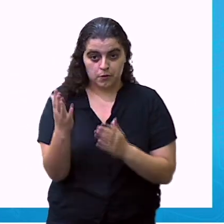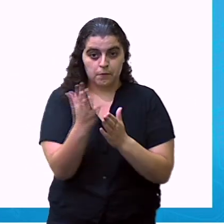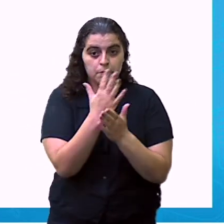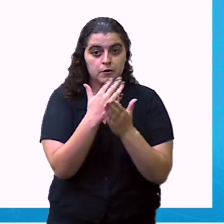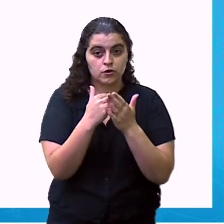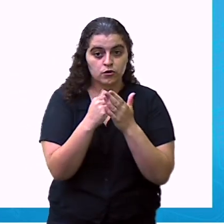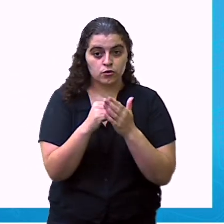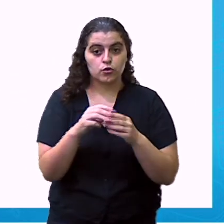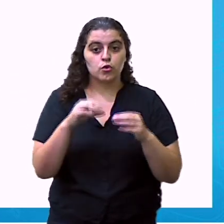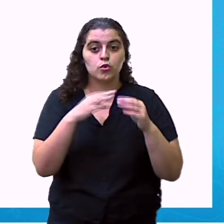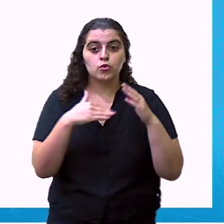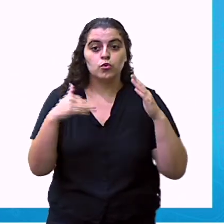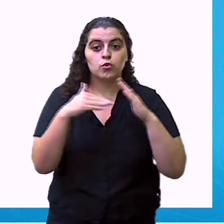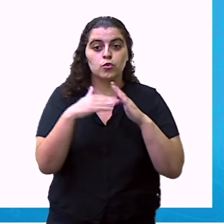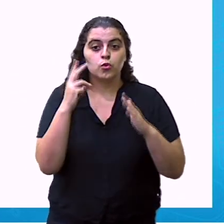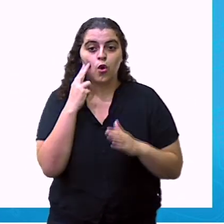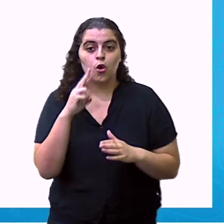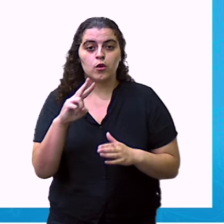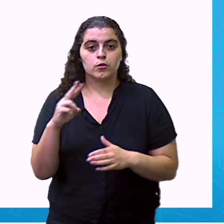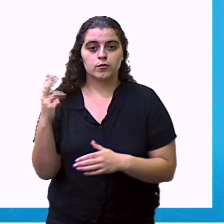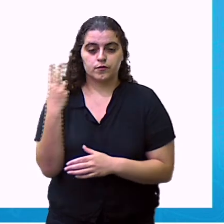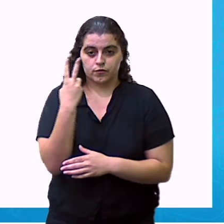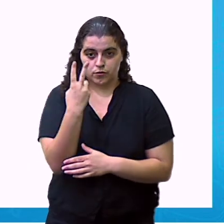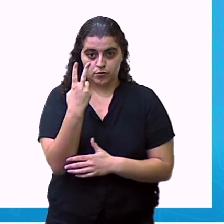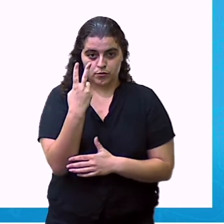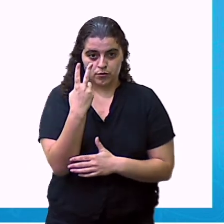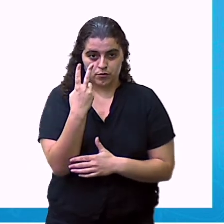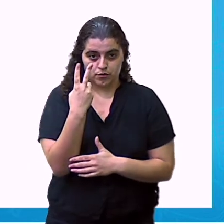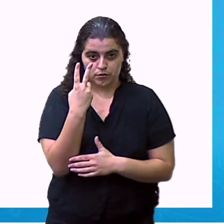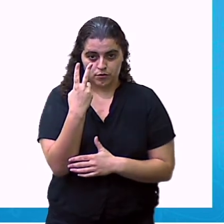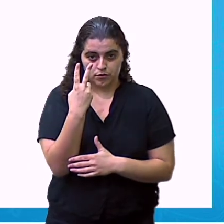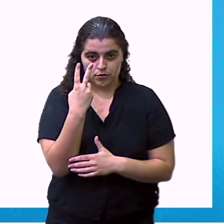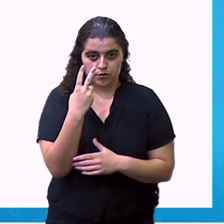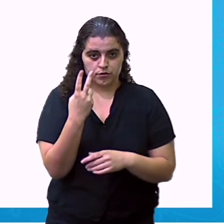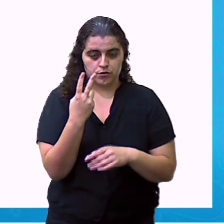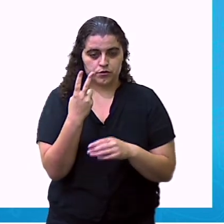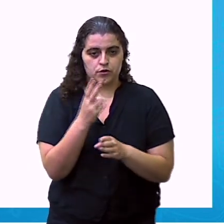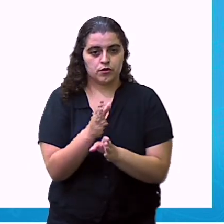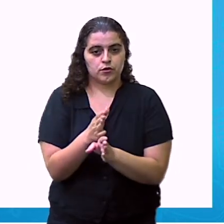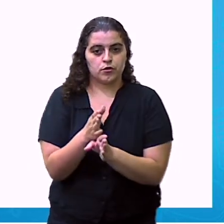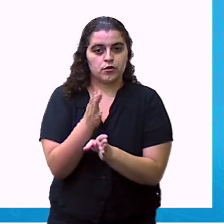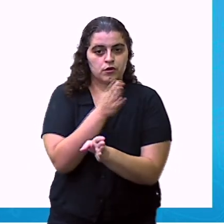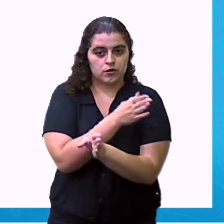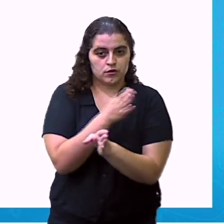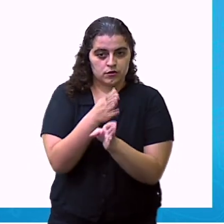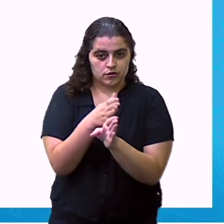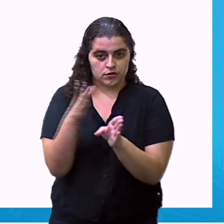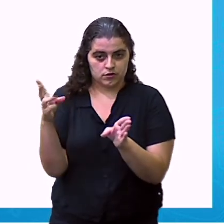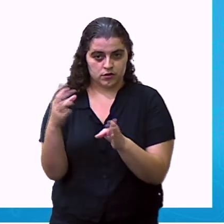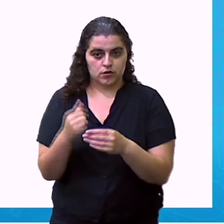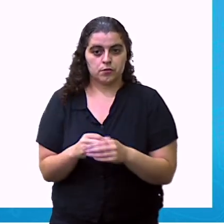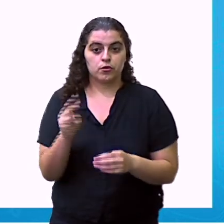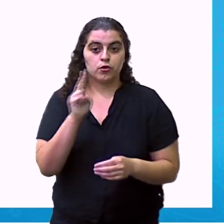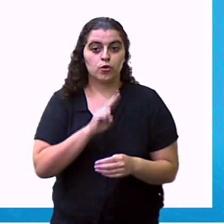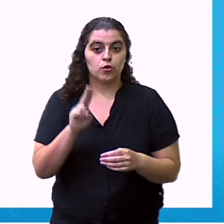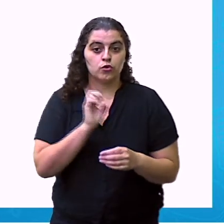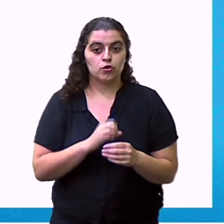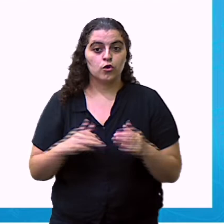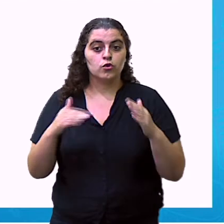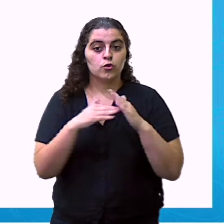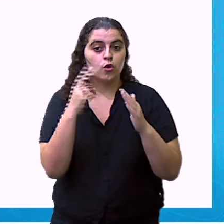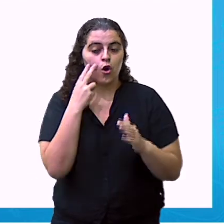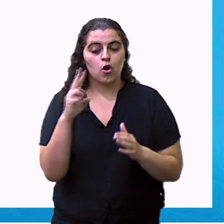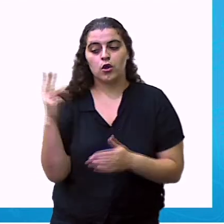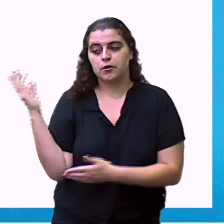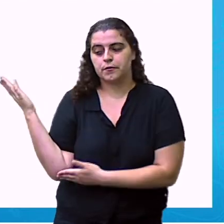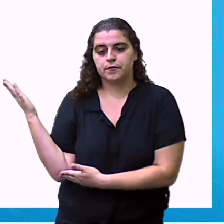seu total. Então, nós temos 2 inteiros. Nós temos 2 inteiros.